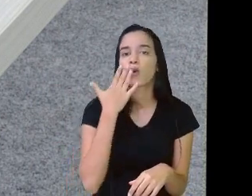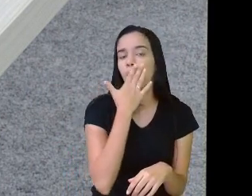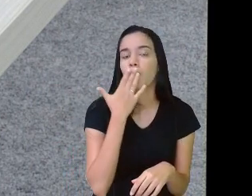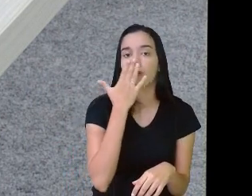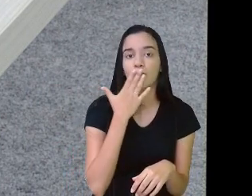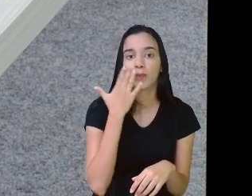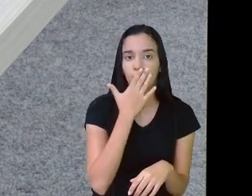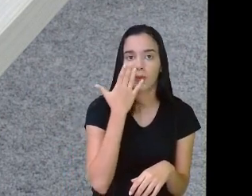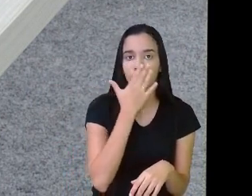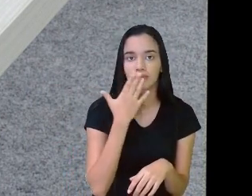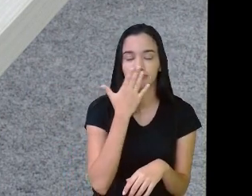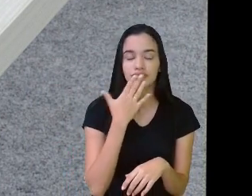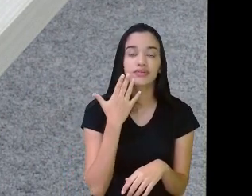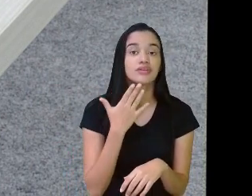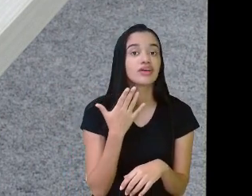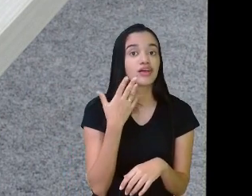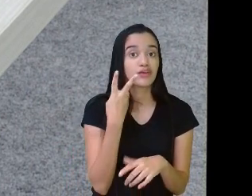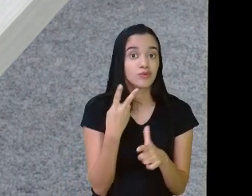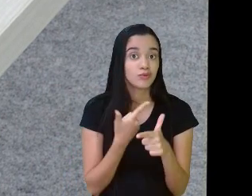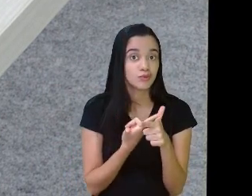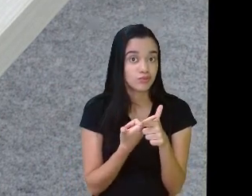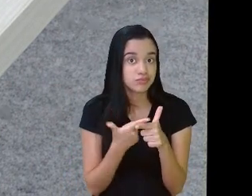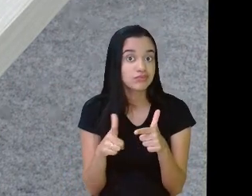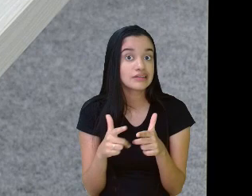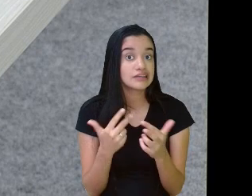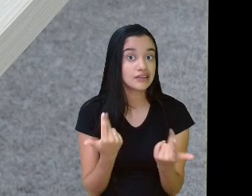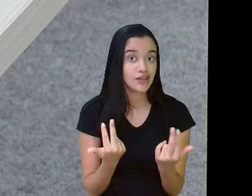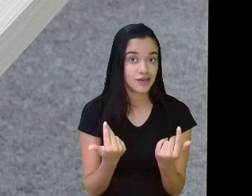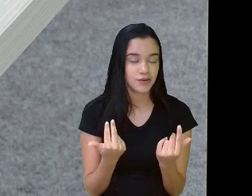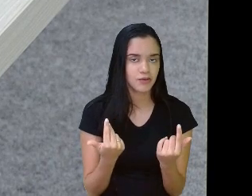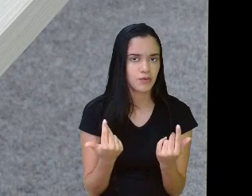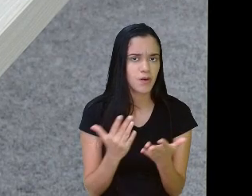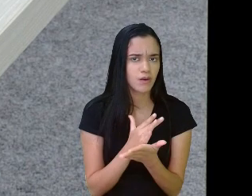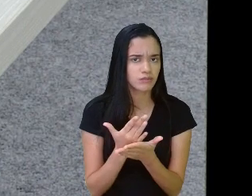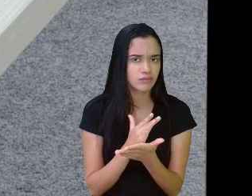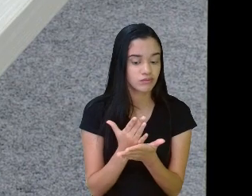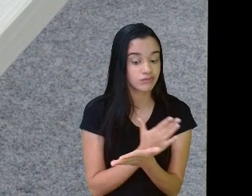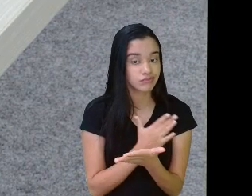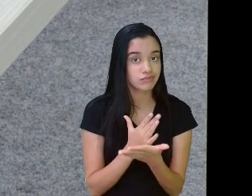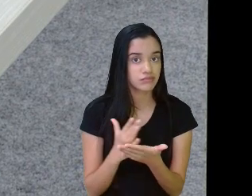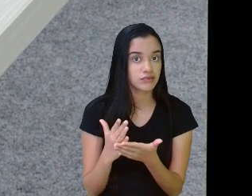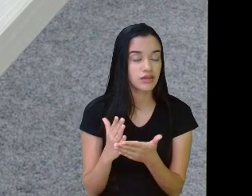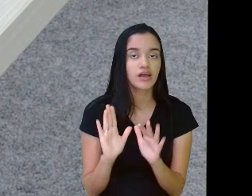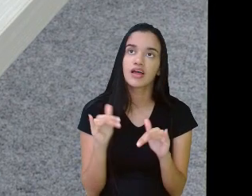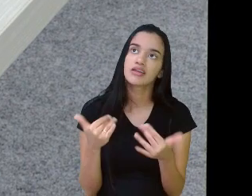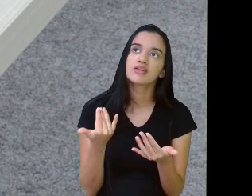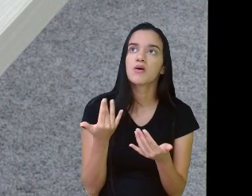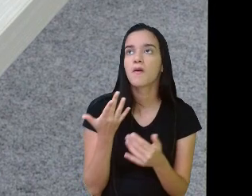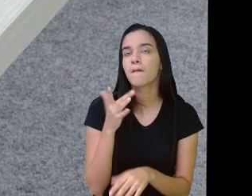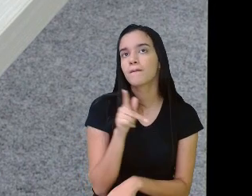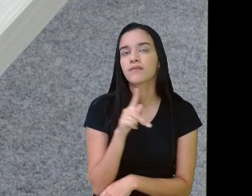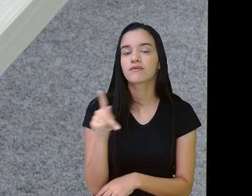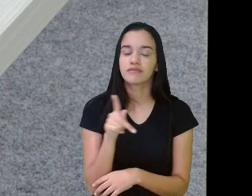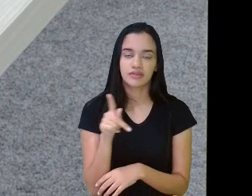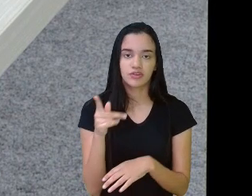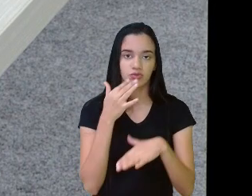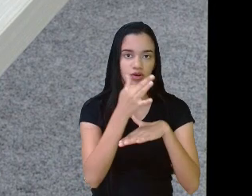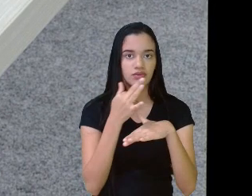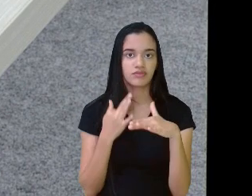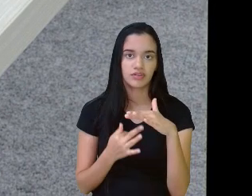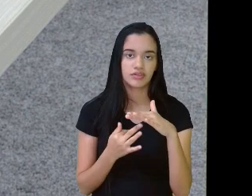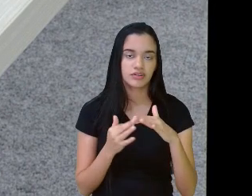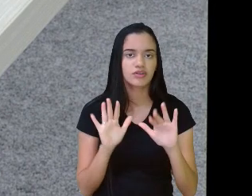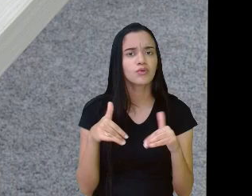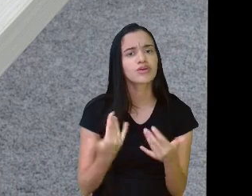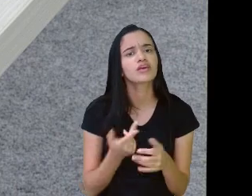bombons em 2 partes iguais. Professora, quanto é em fração